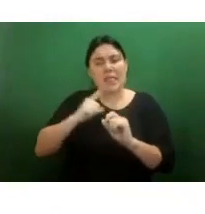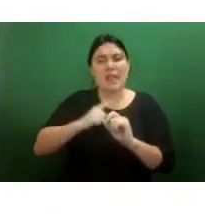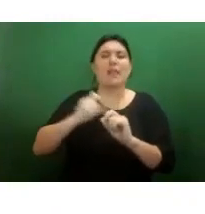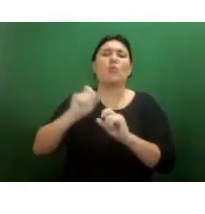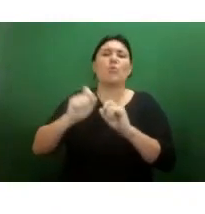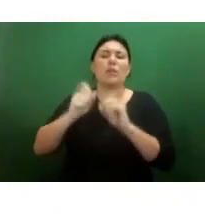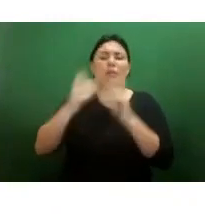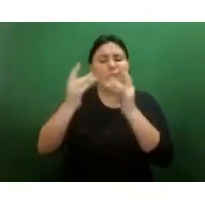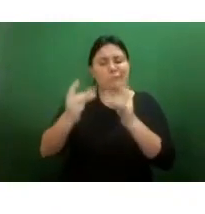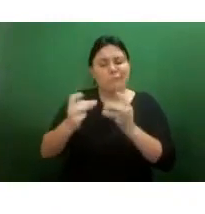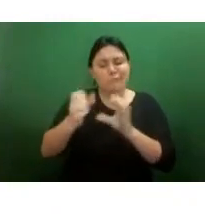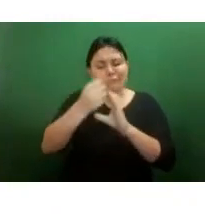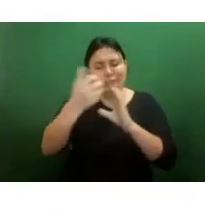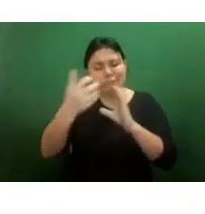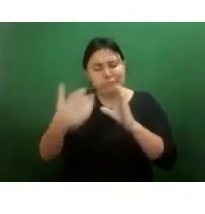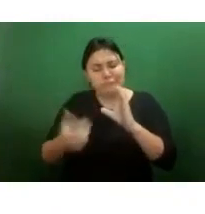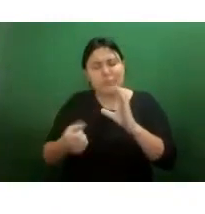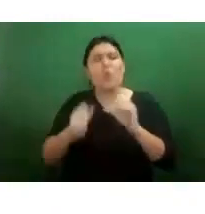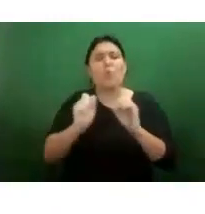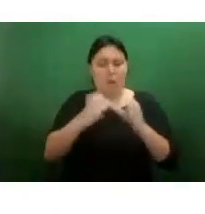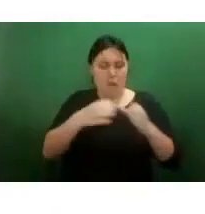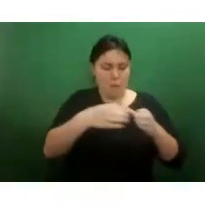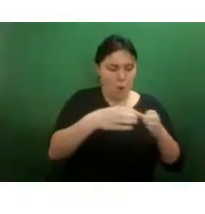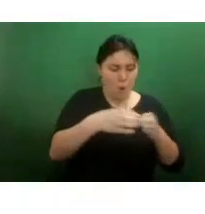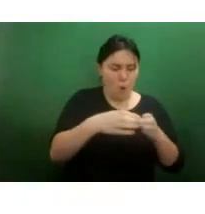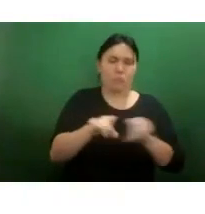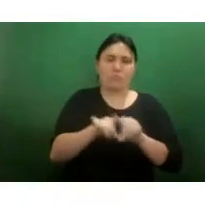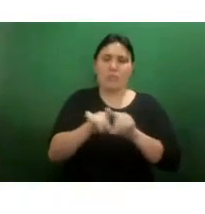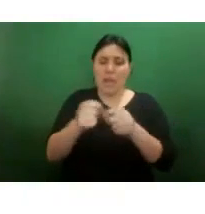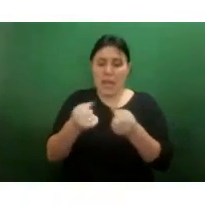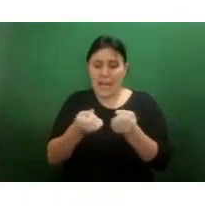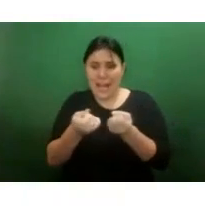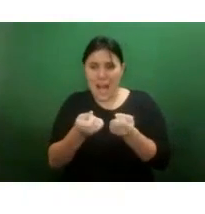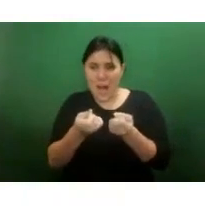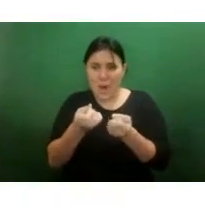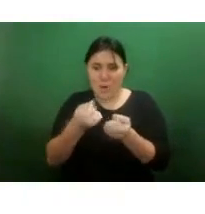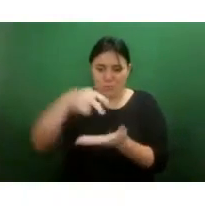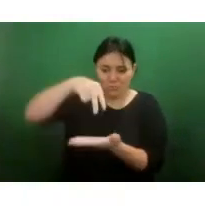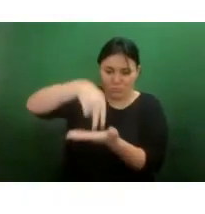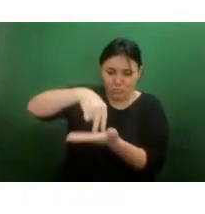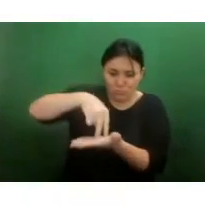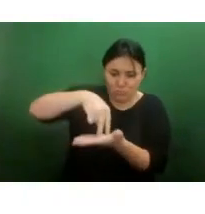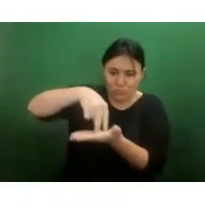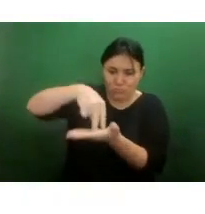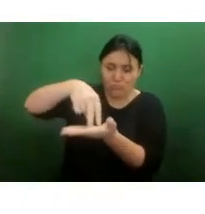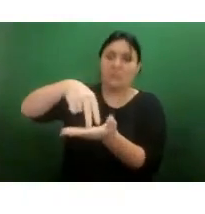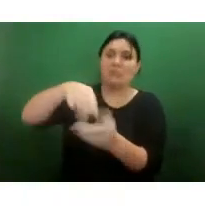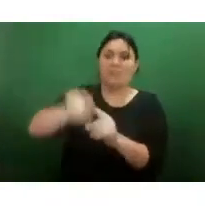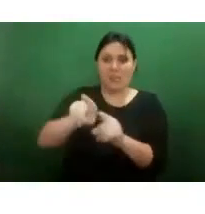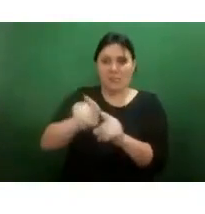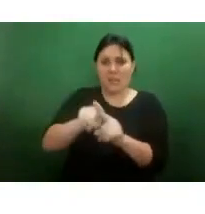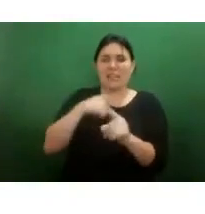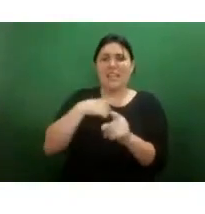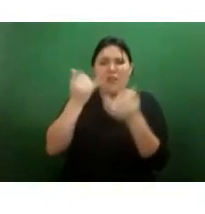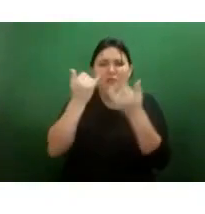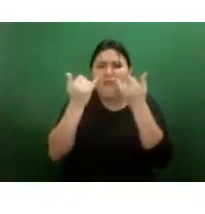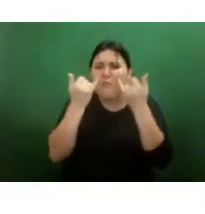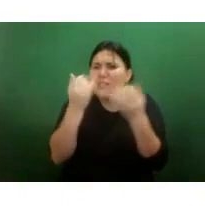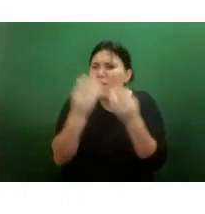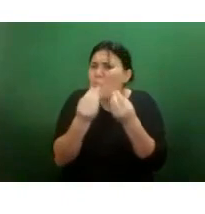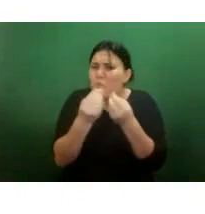de descrição de carros alegóricos, porque, minha gente, a informação é muito grande, é